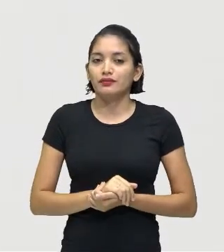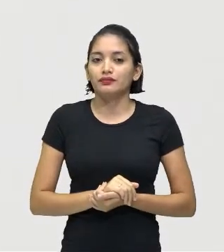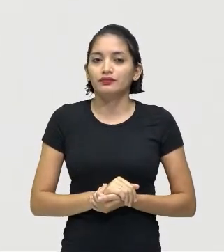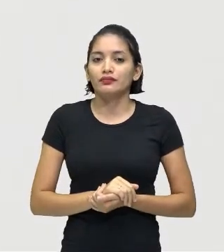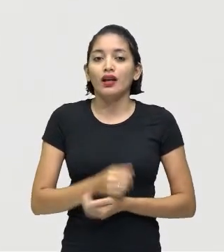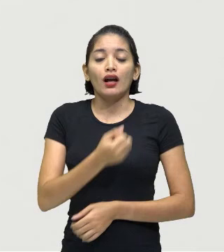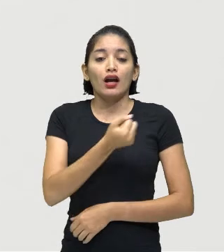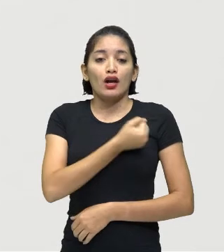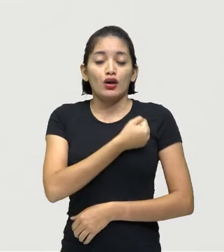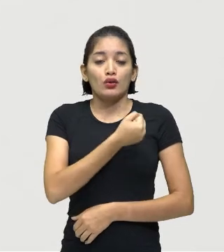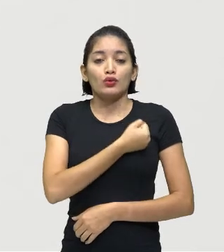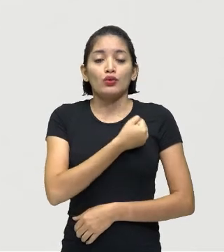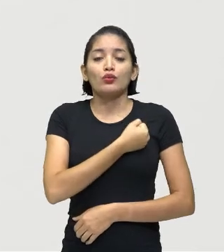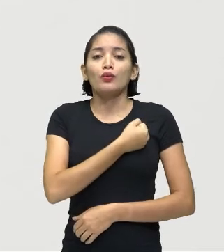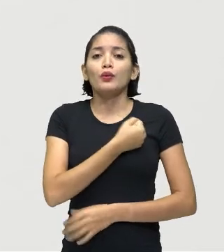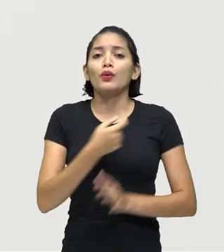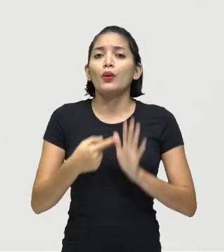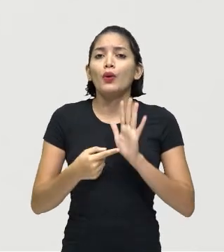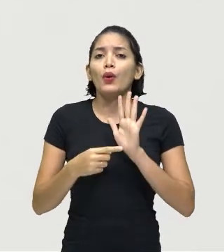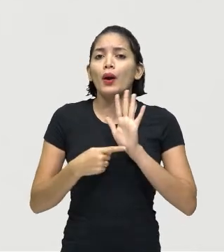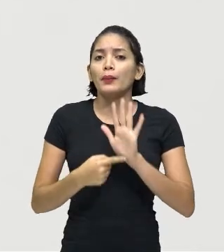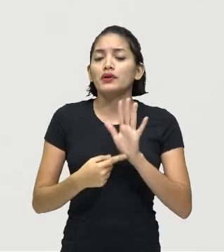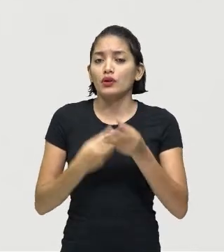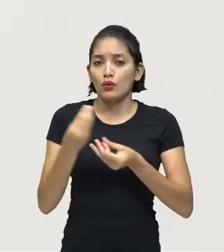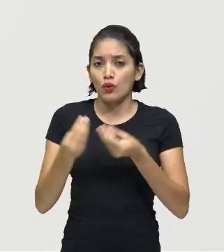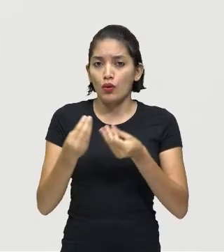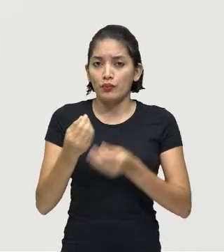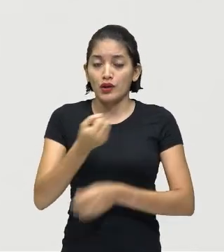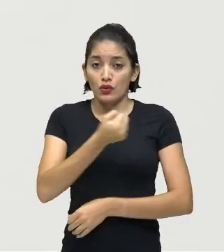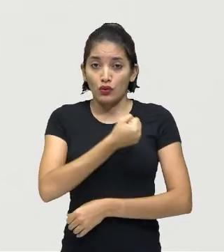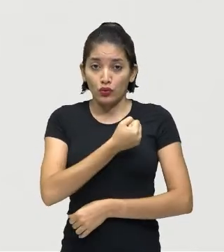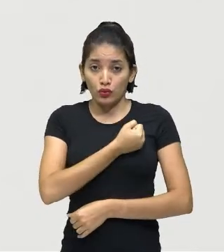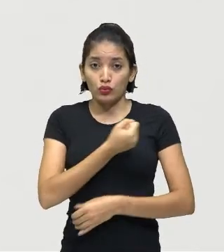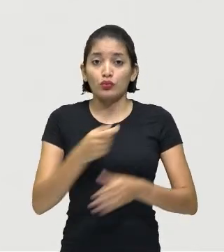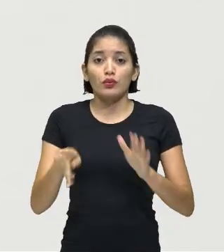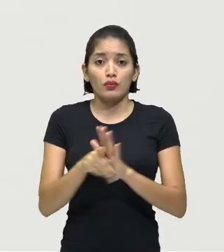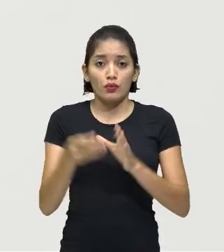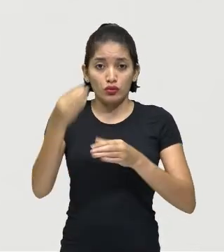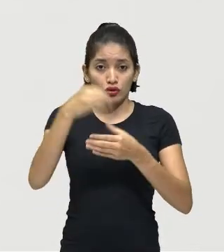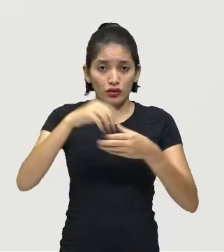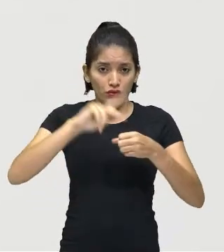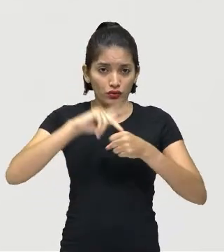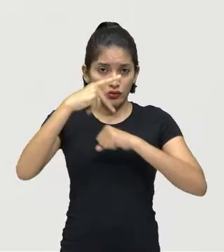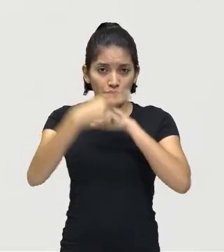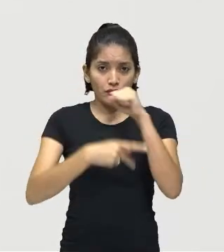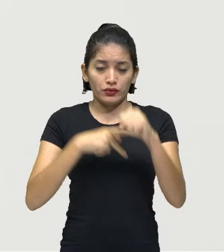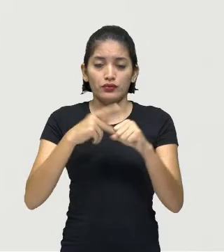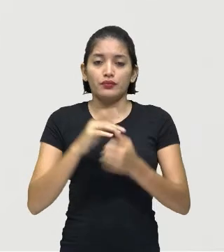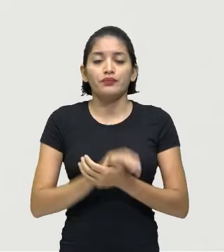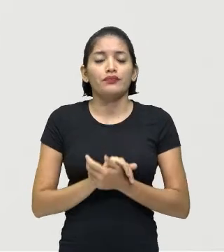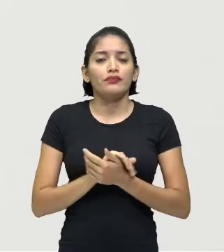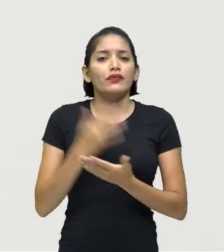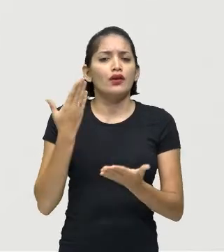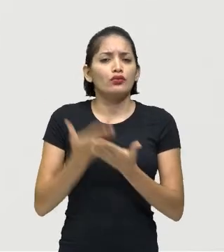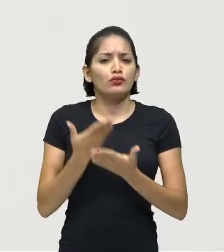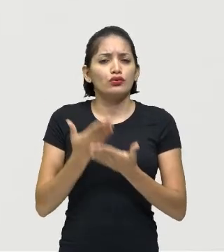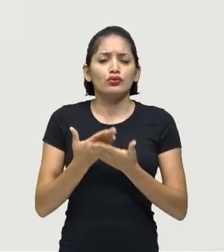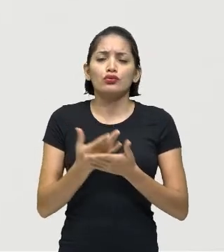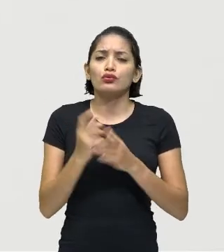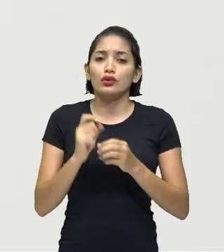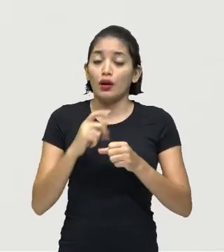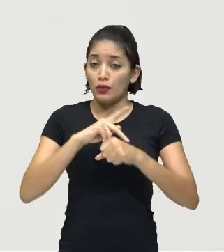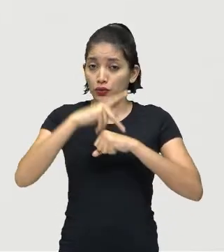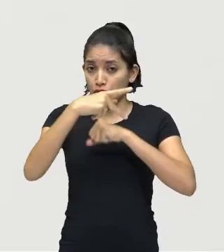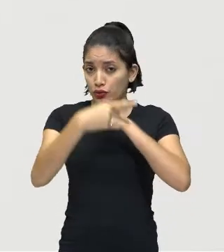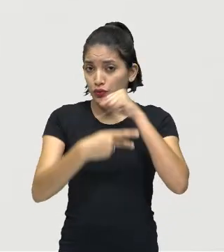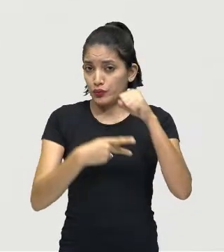atômico, ele representa para a gente o número de prótons. Então, a gente observou na nossa aula que os prótons, eles